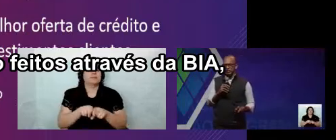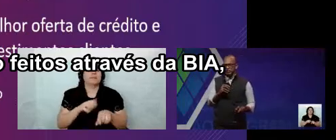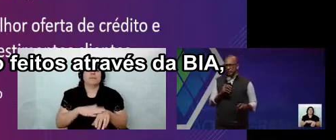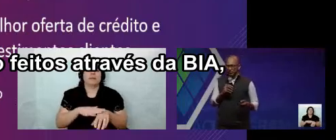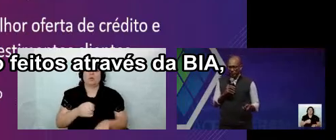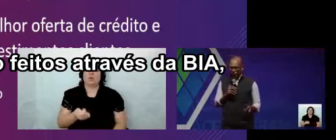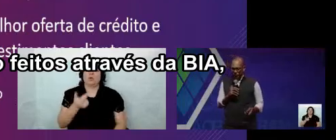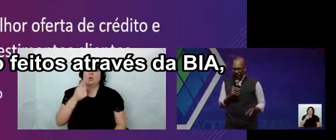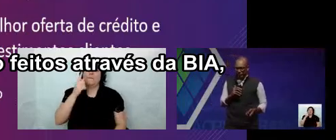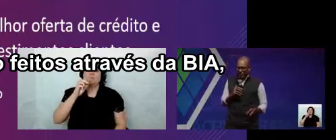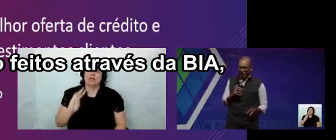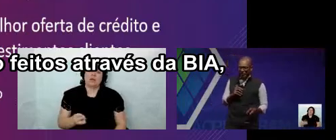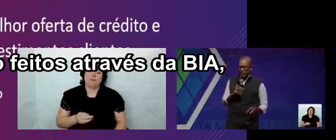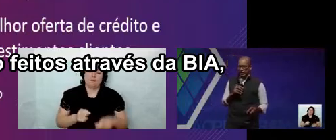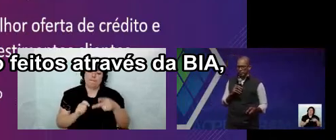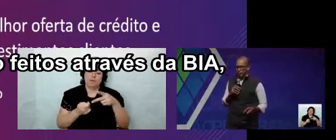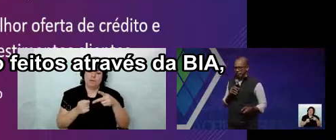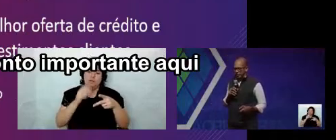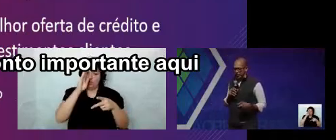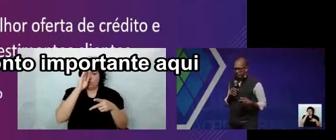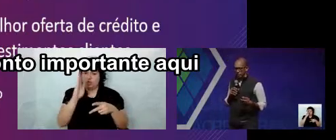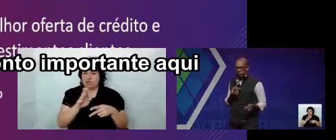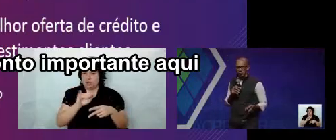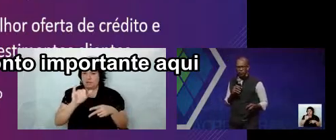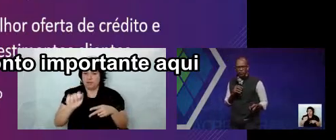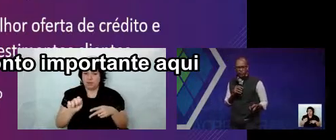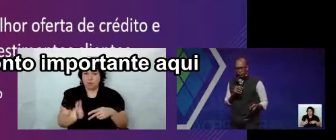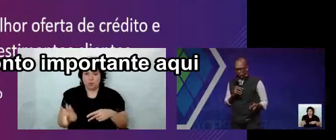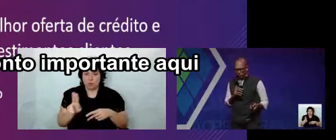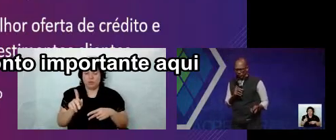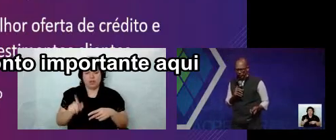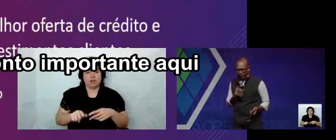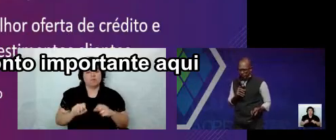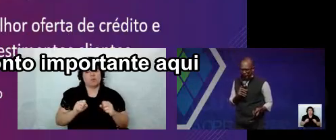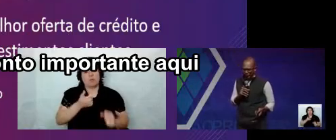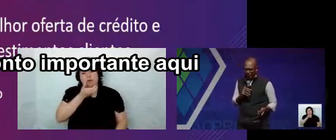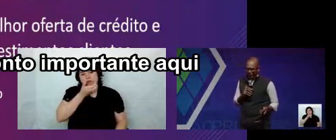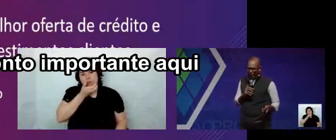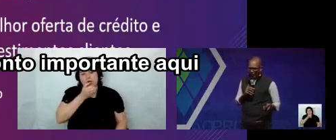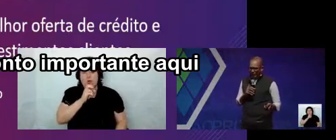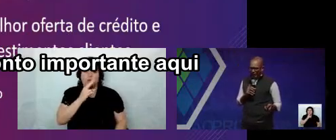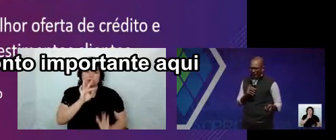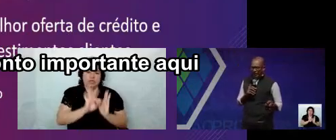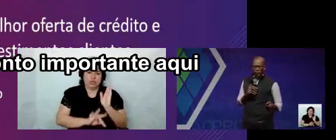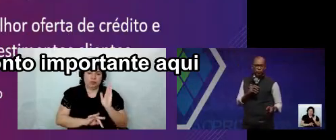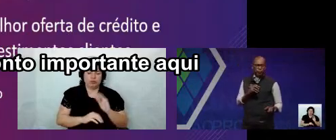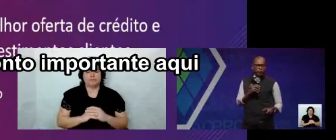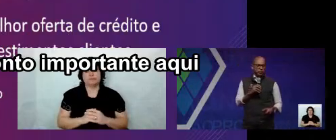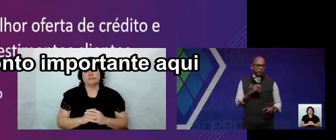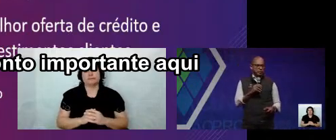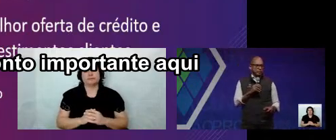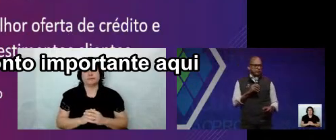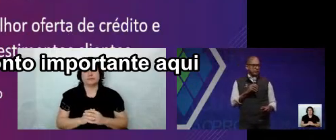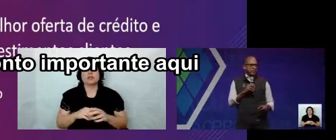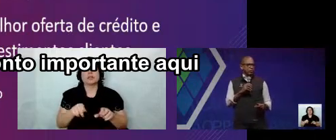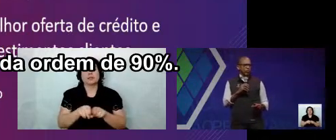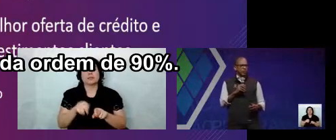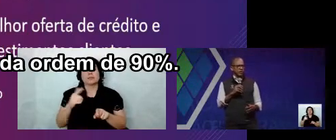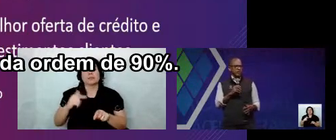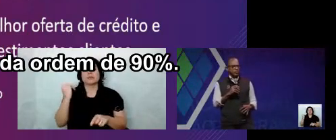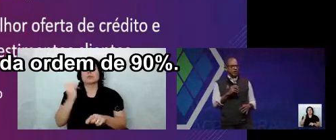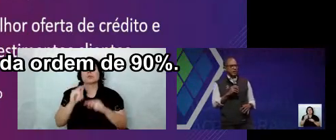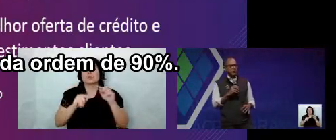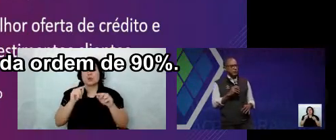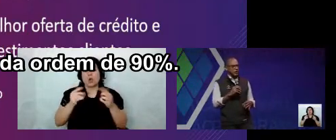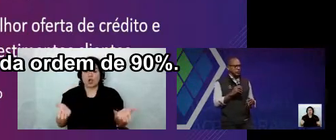milhão de Pix sendo feitos através da BIA, tanto por voz quanto por texto. E um ponto importante aqui, que